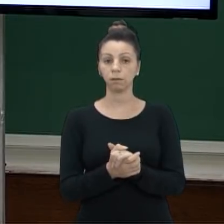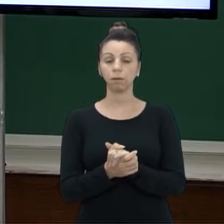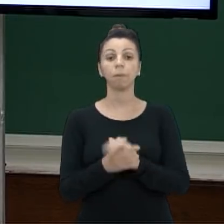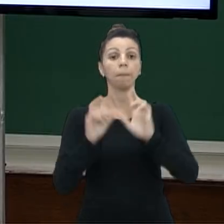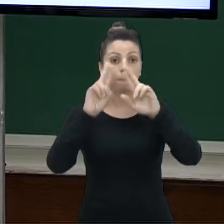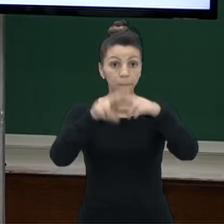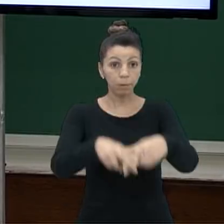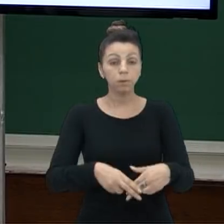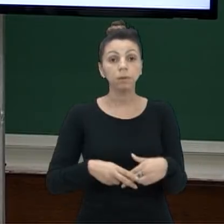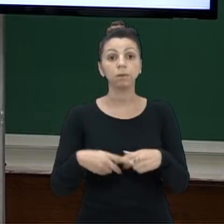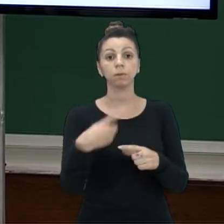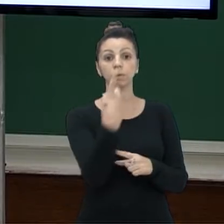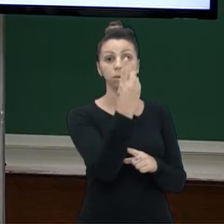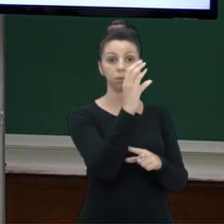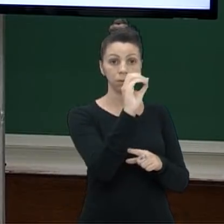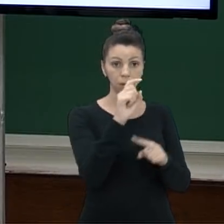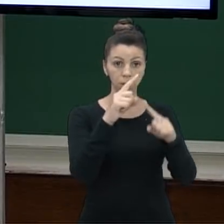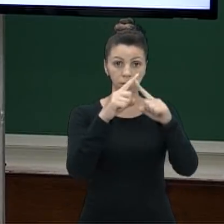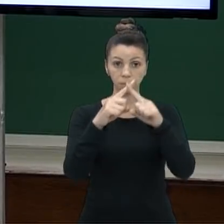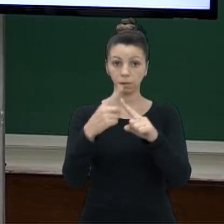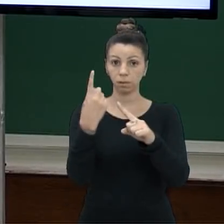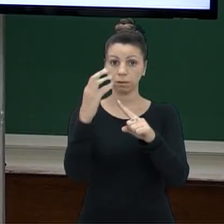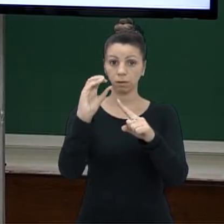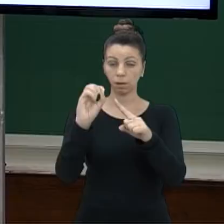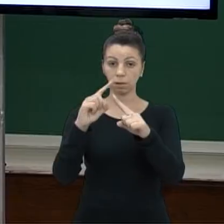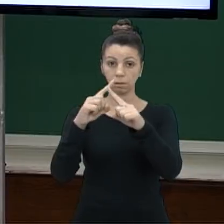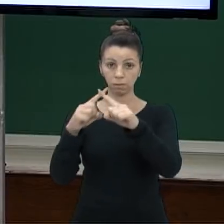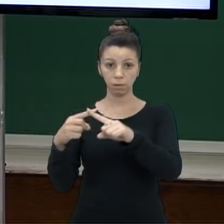vezes 10. Igual a gente fez no exercício anterior.